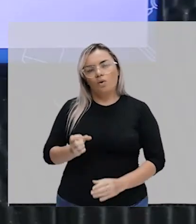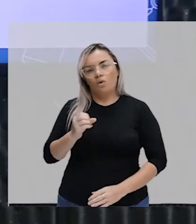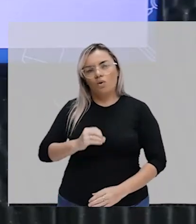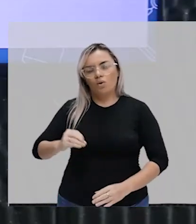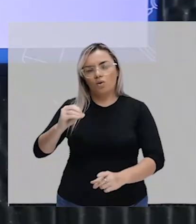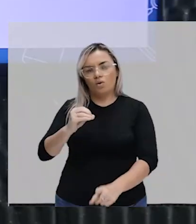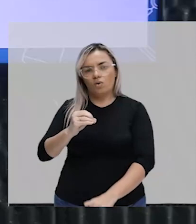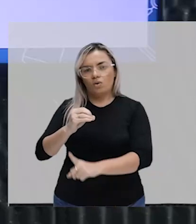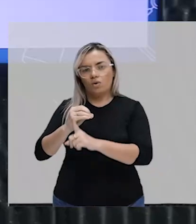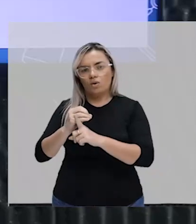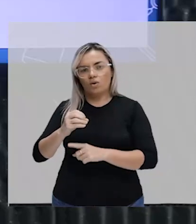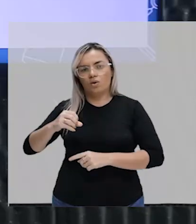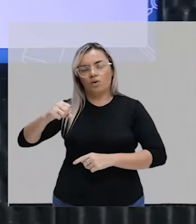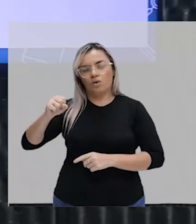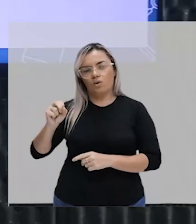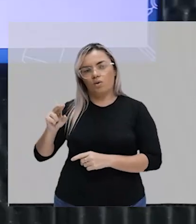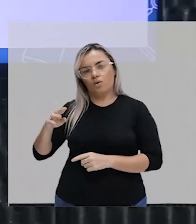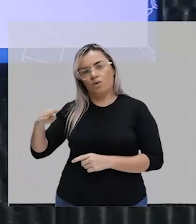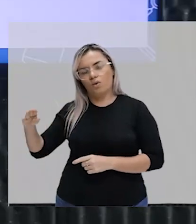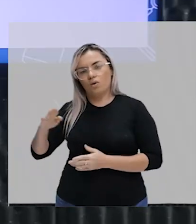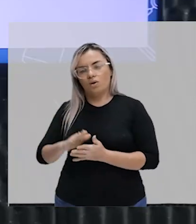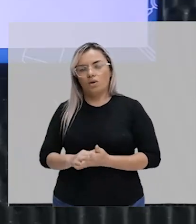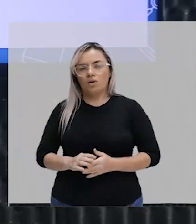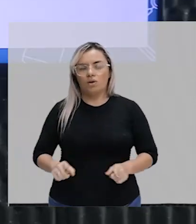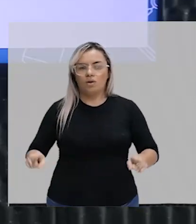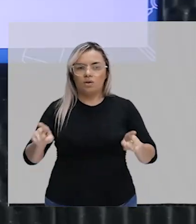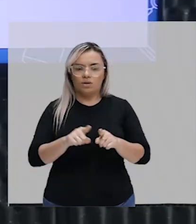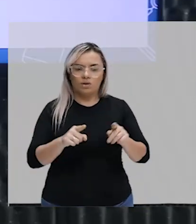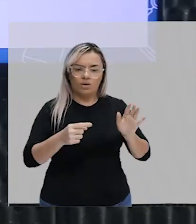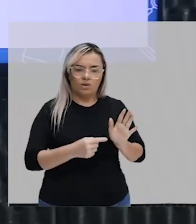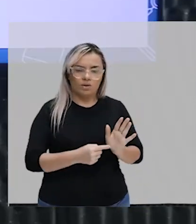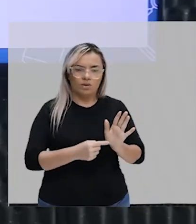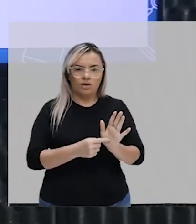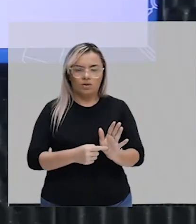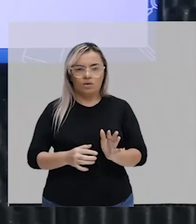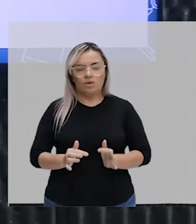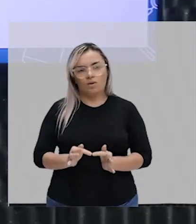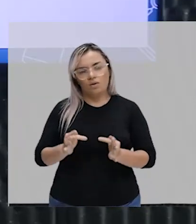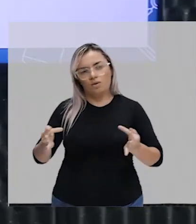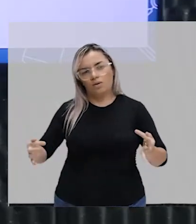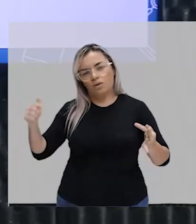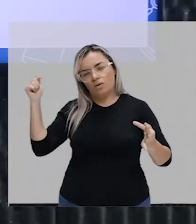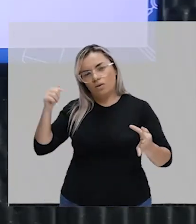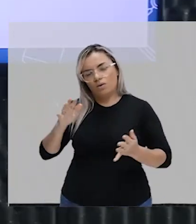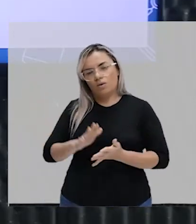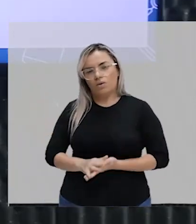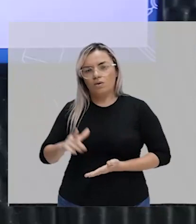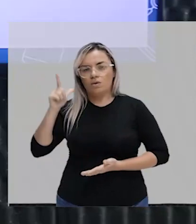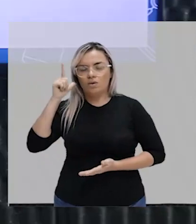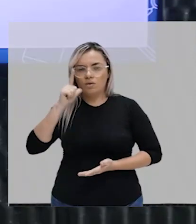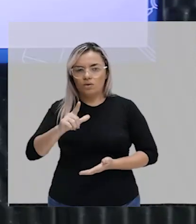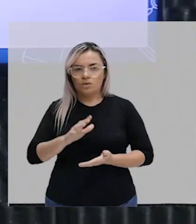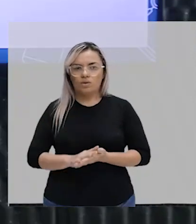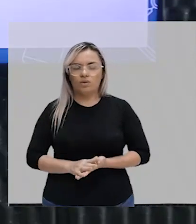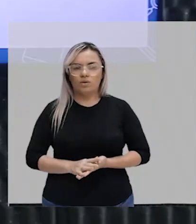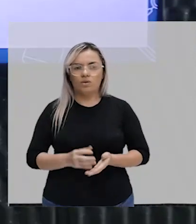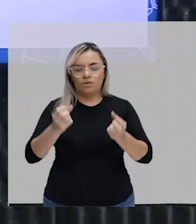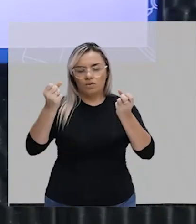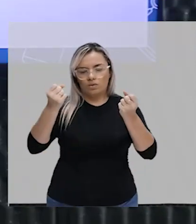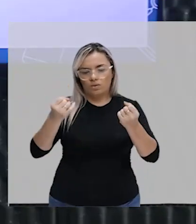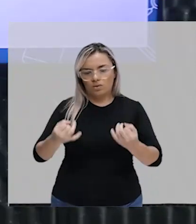qualquer conjunto, e também te apresentei uma pequena fórmula, aonde, através dela, eu consigo dizer